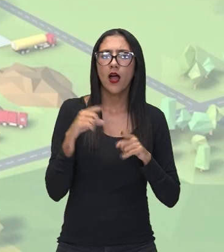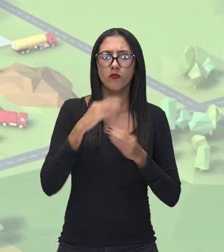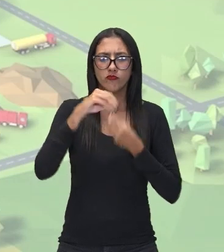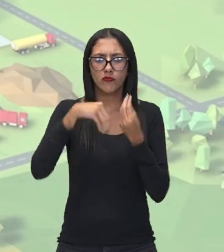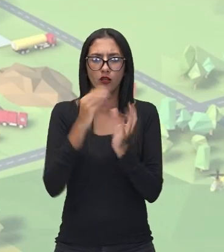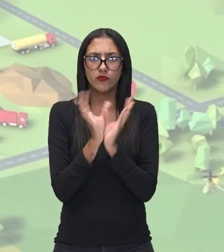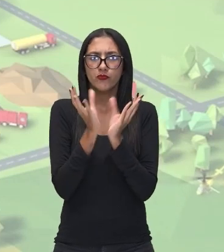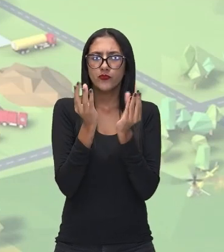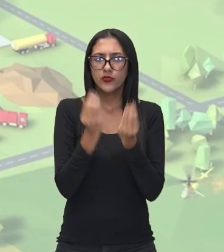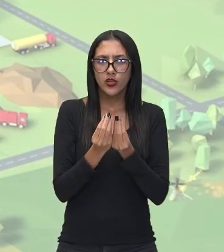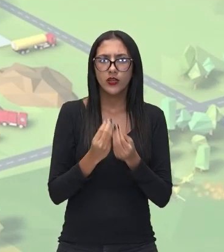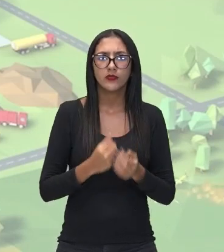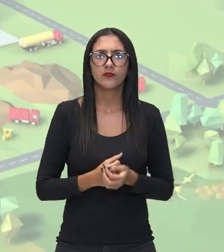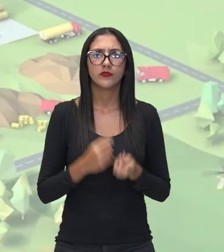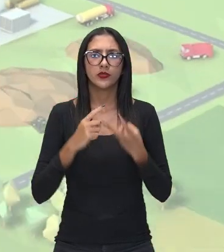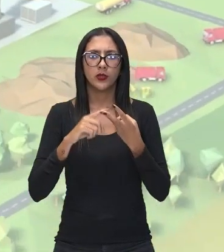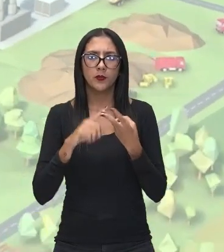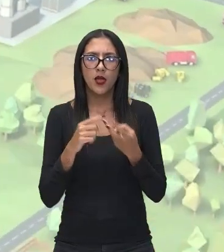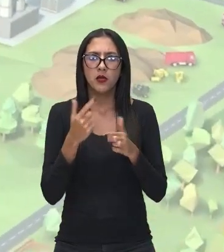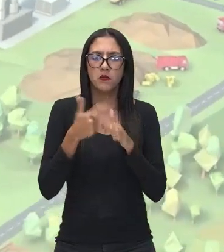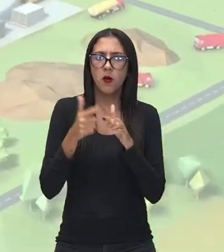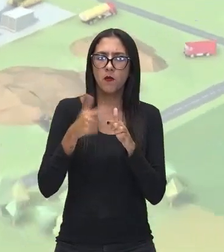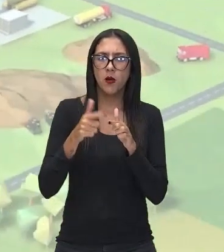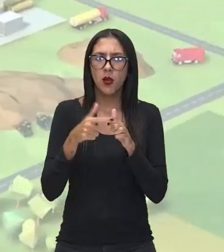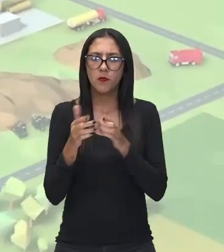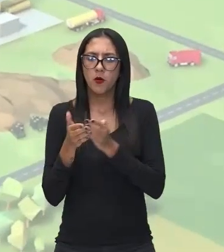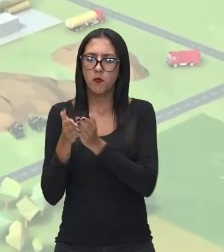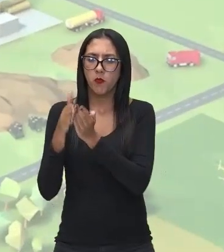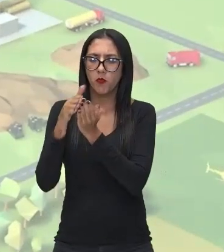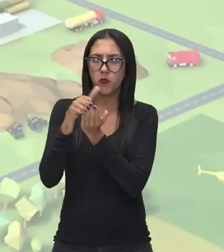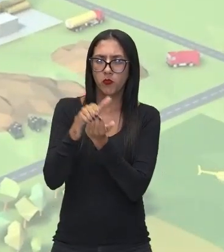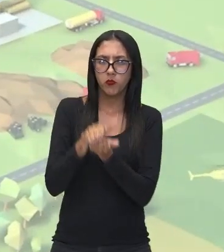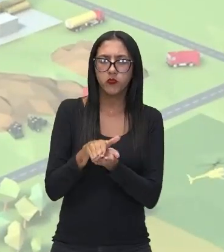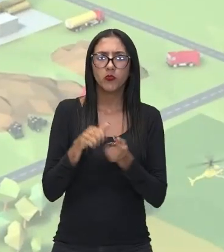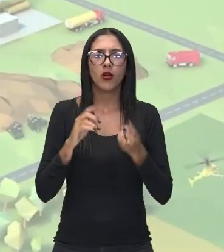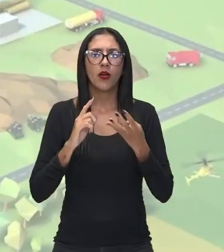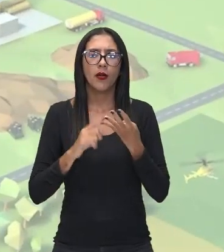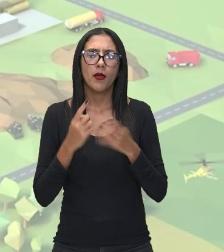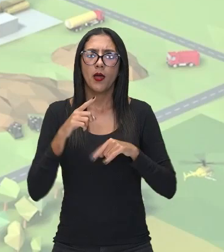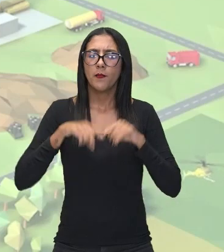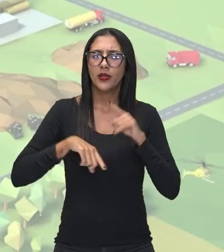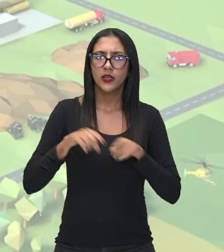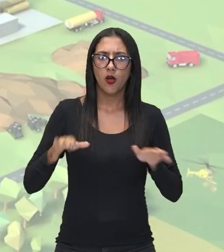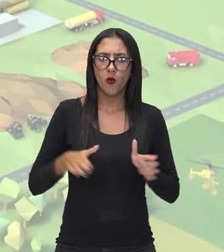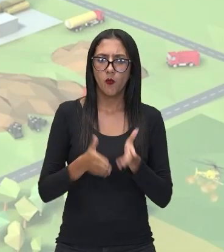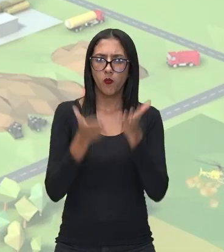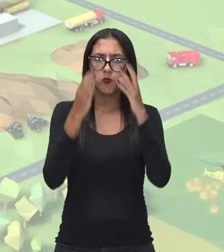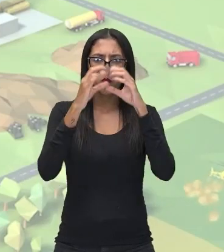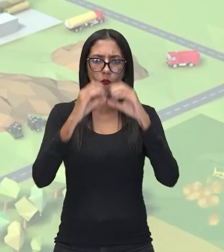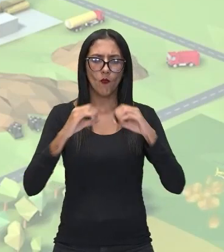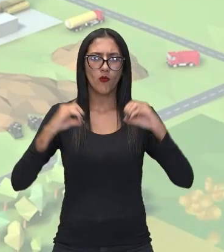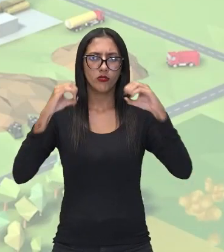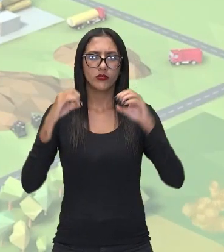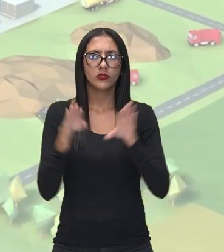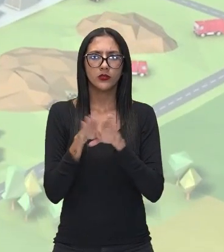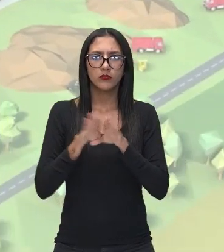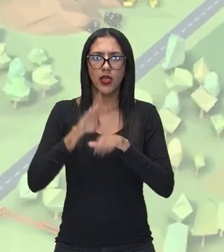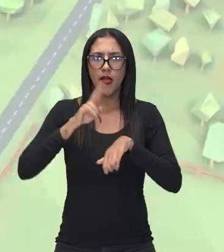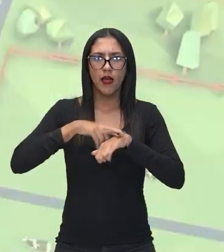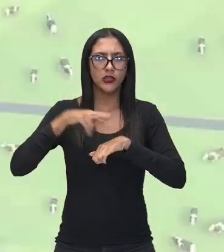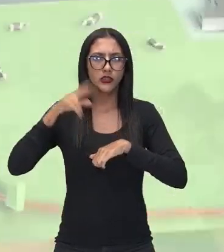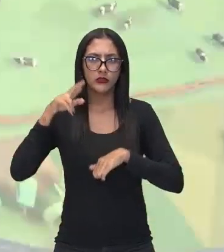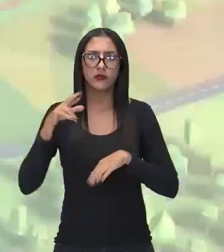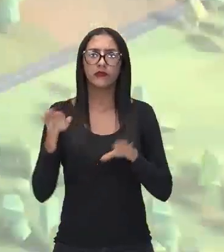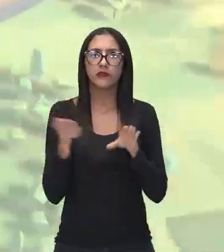industriais, acidentes com navios petroleiros, os resíduos radioativos, né, que podem ser aí também